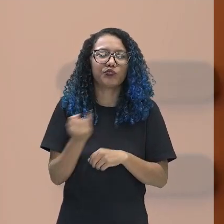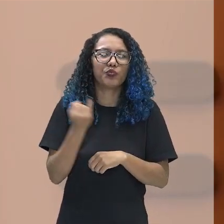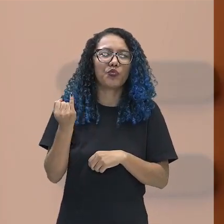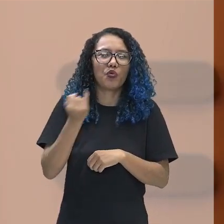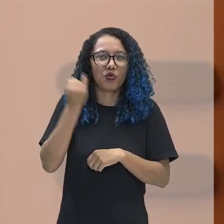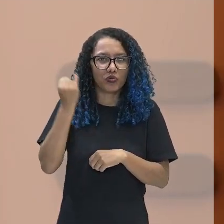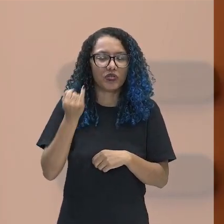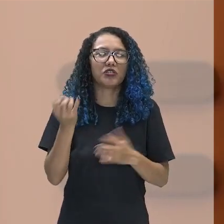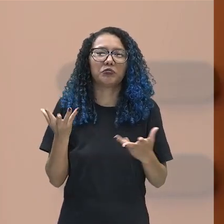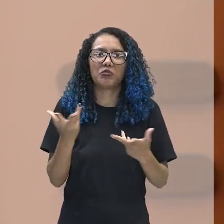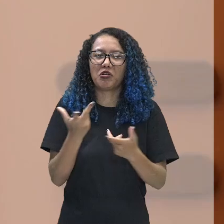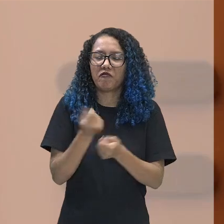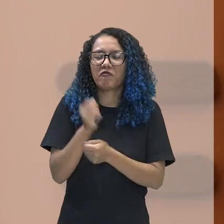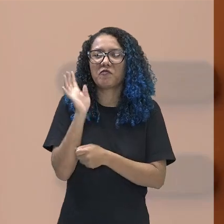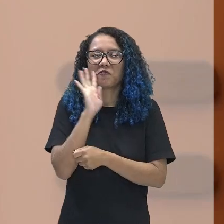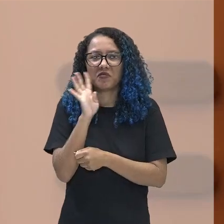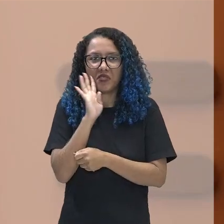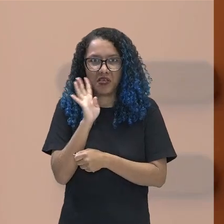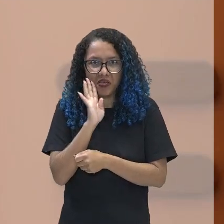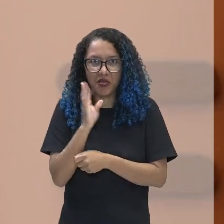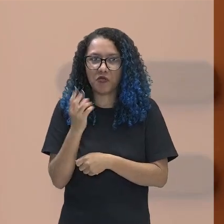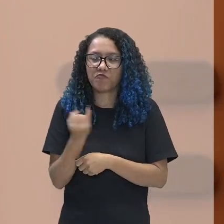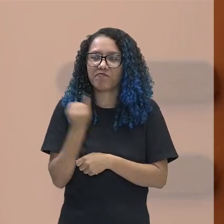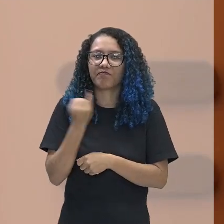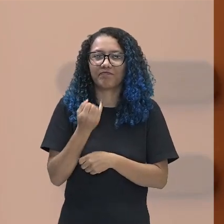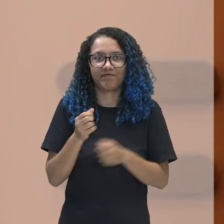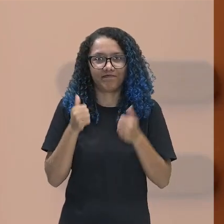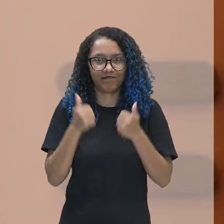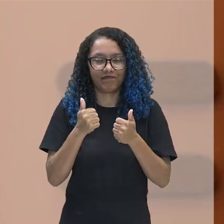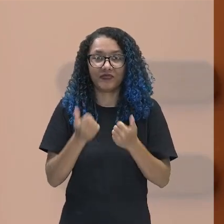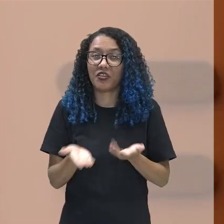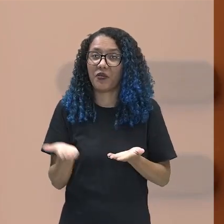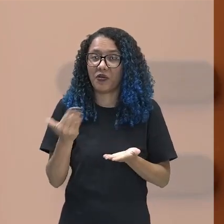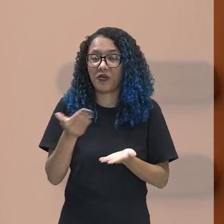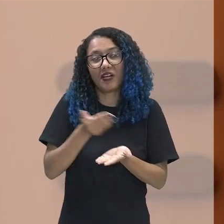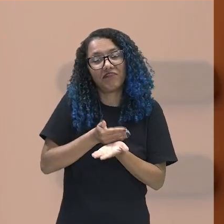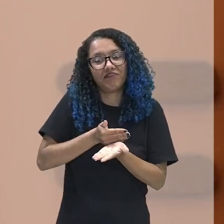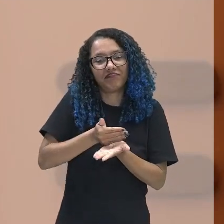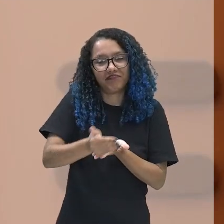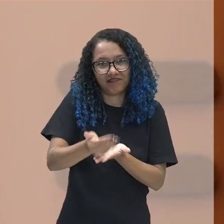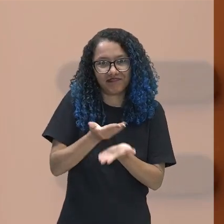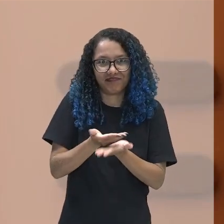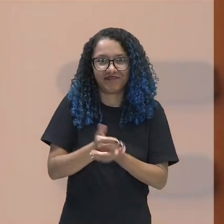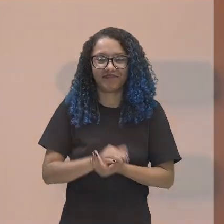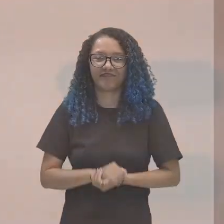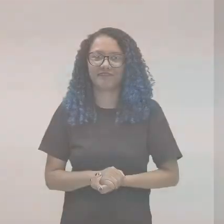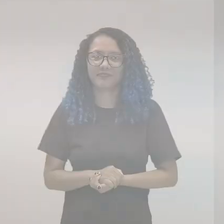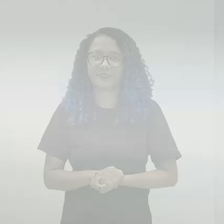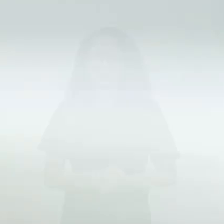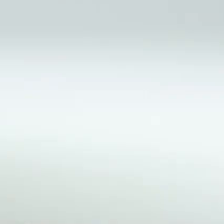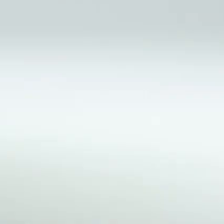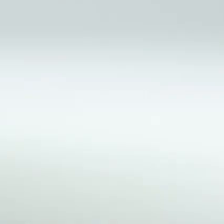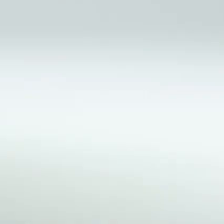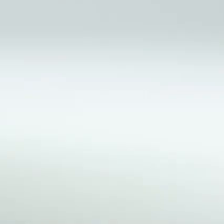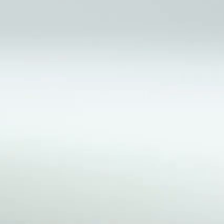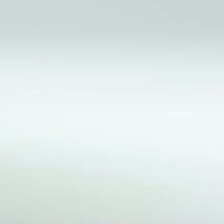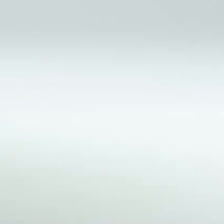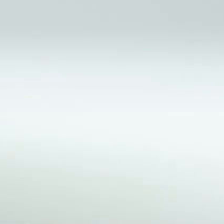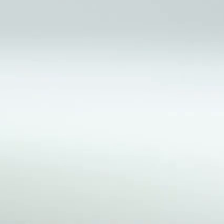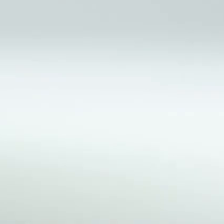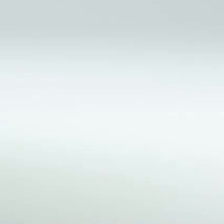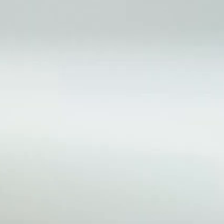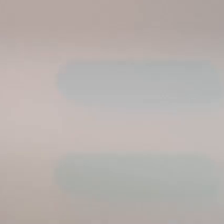tão bacana e tão valiosa para a nossa história. Sem mais conversa, então, pessoal, vamos à nossa aula.